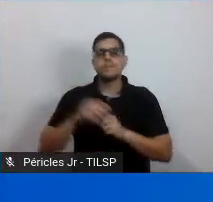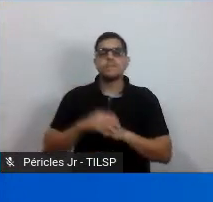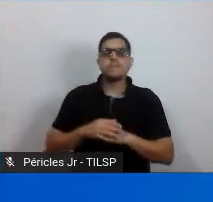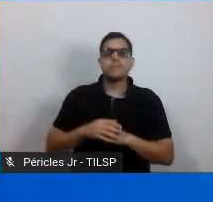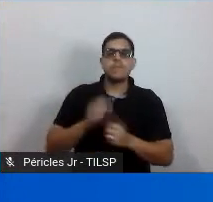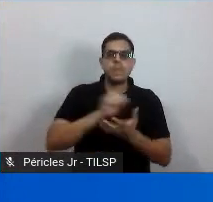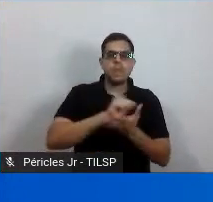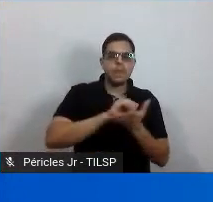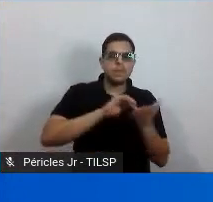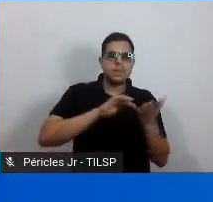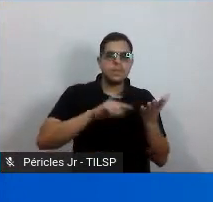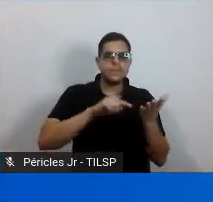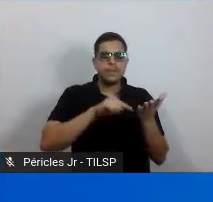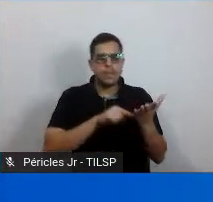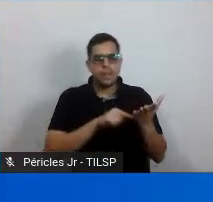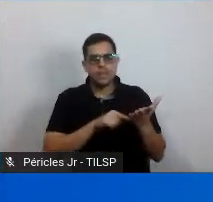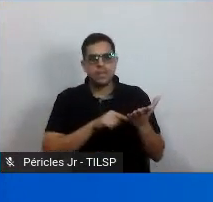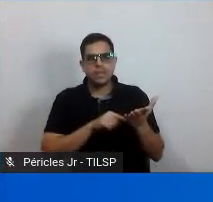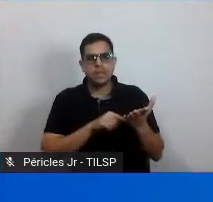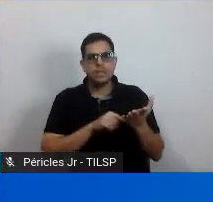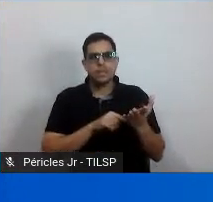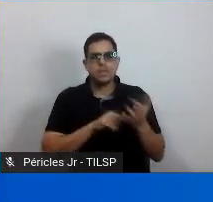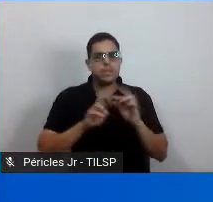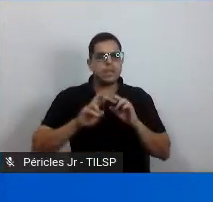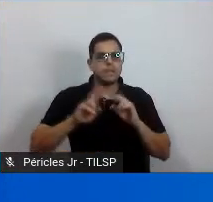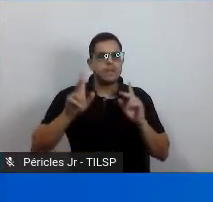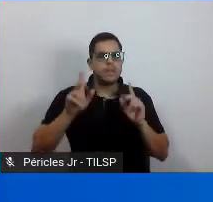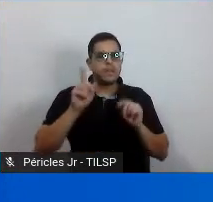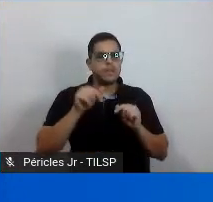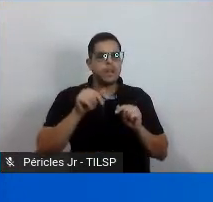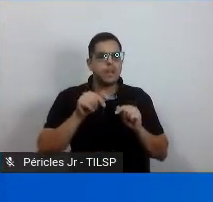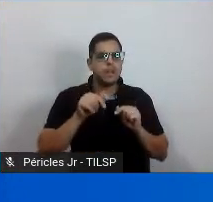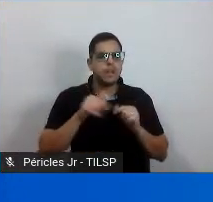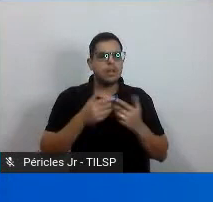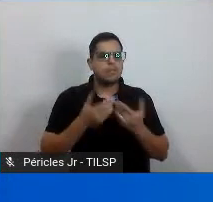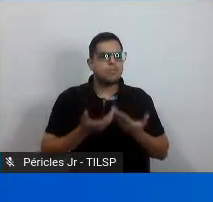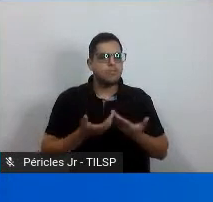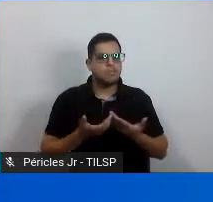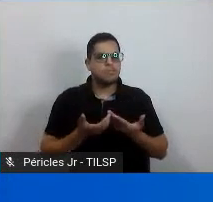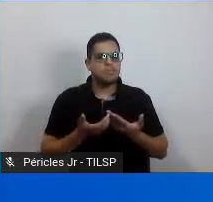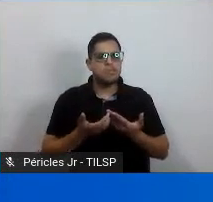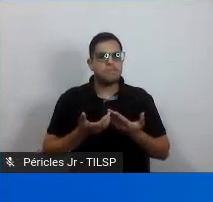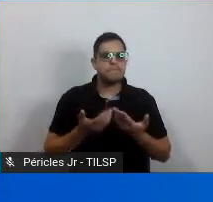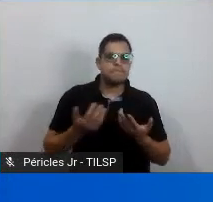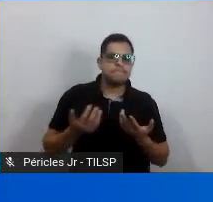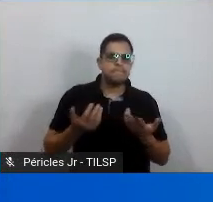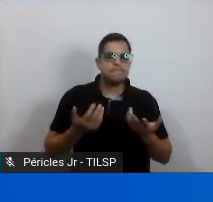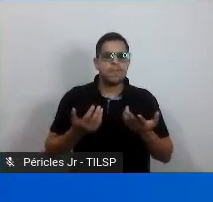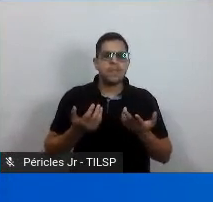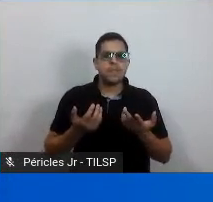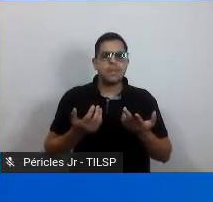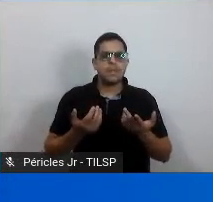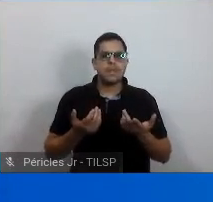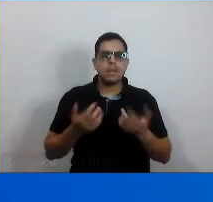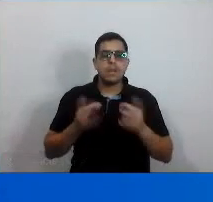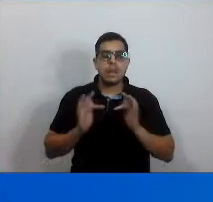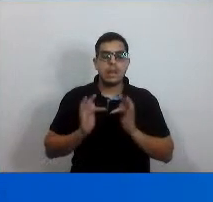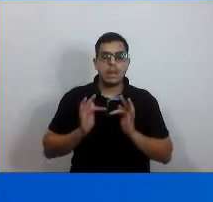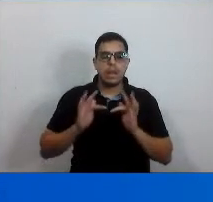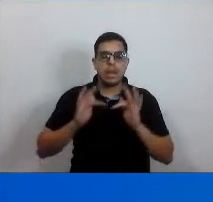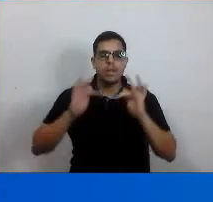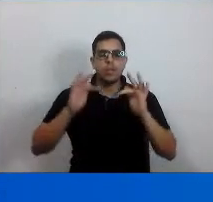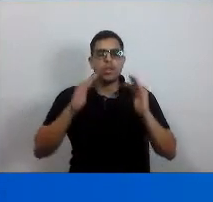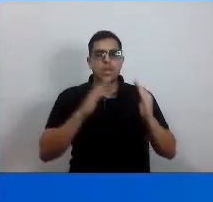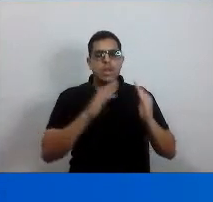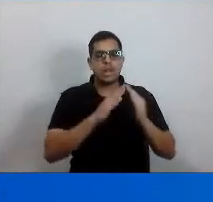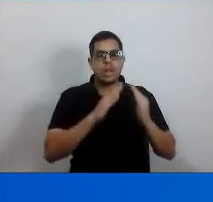diferença envolve aí muito mais uma questão de você ter as tecnologias disponíveis em casa né